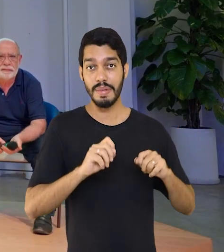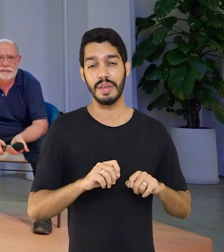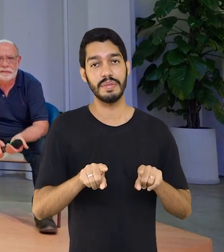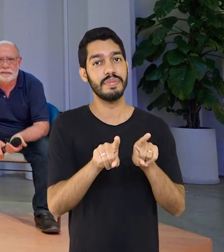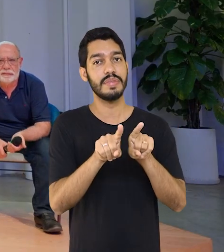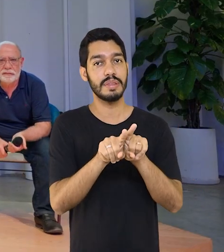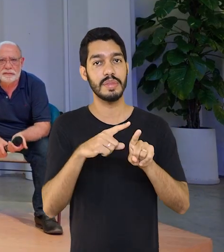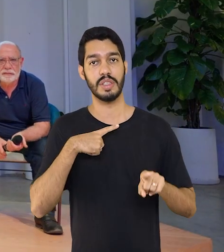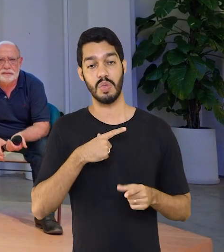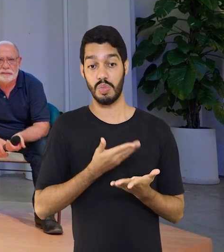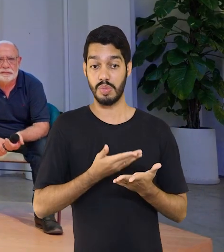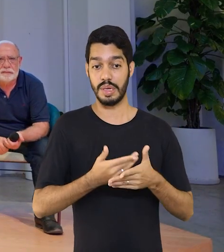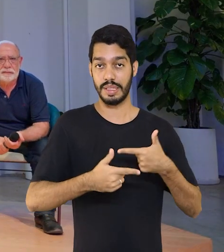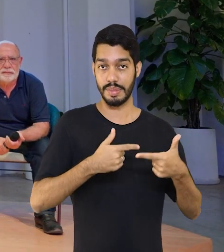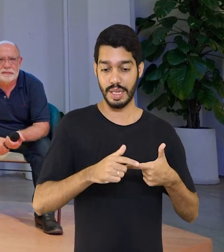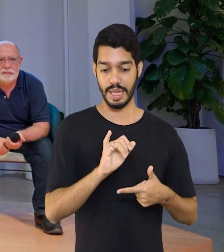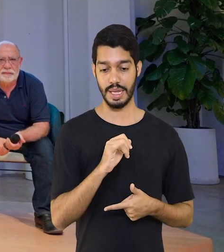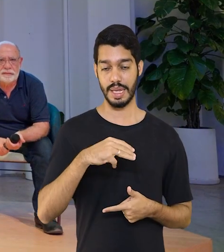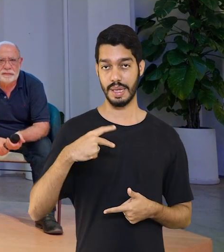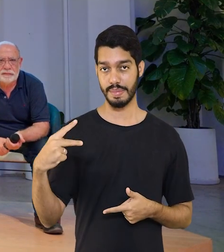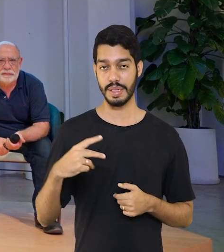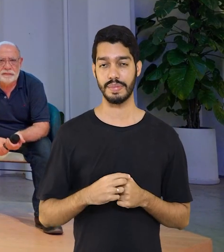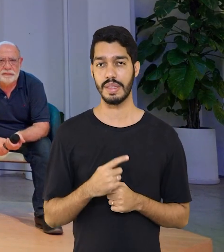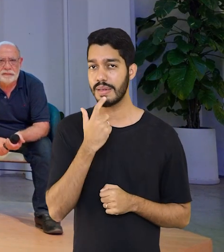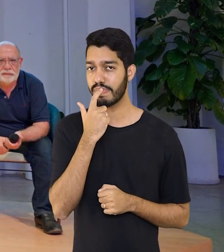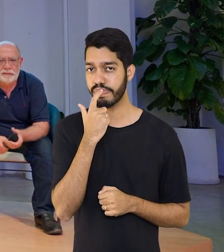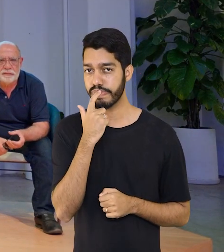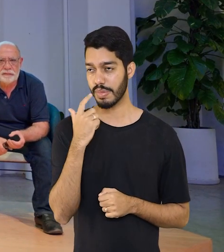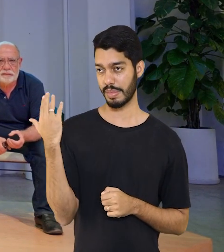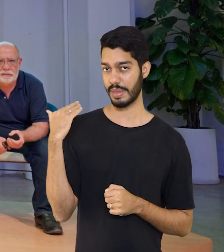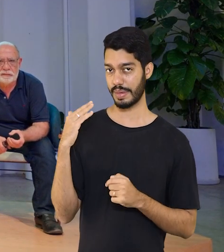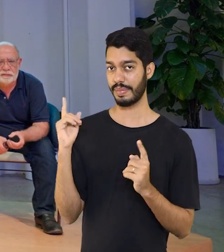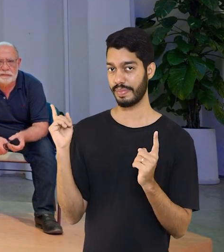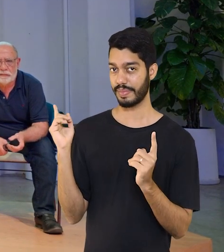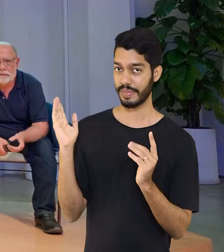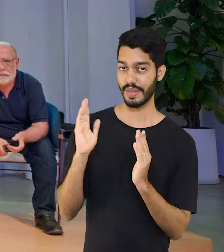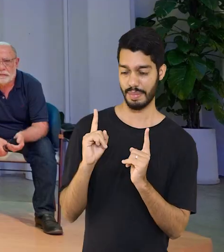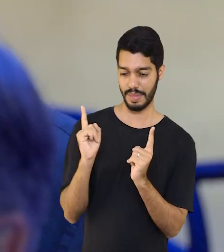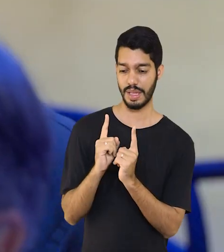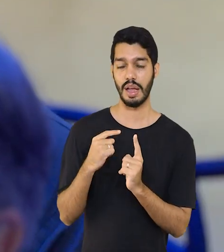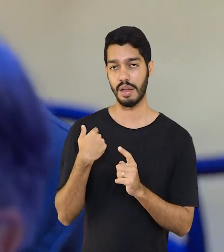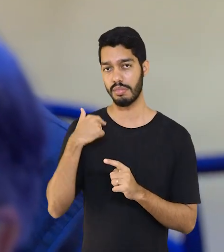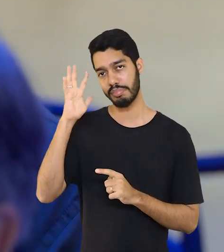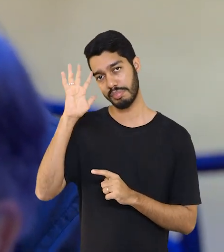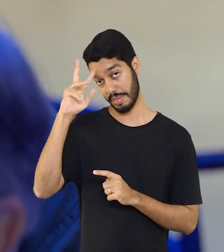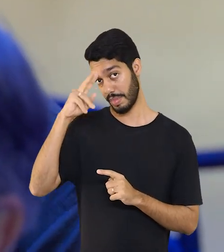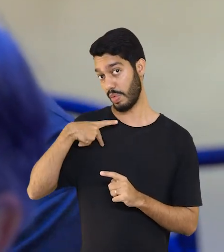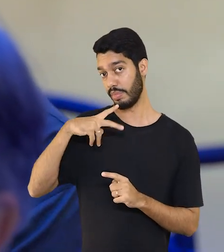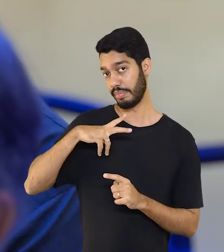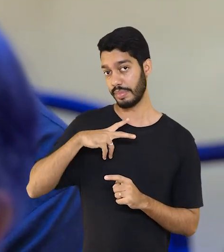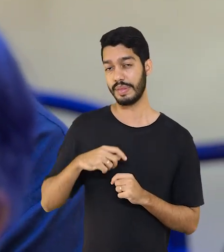trabalhei no INPE. E recentemente, aí pensando numa coisa bem pessoal minha, né? Eu fui